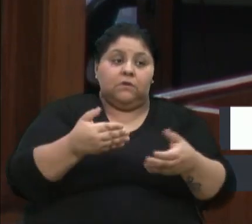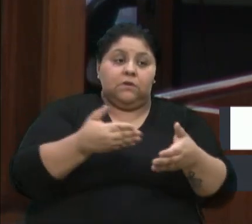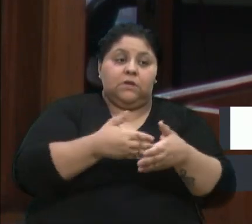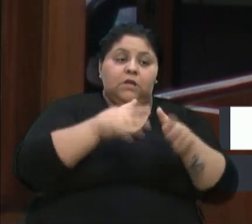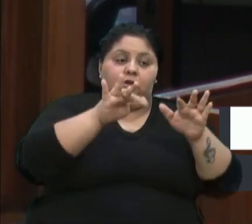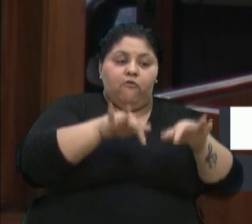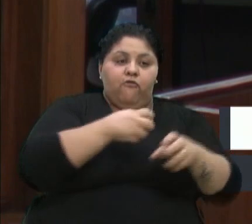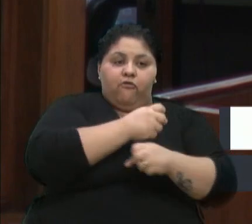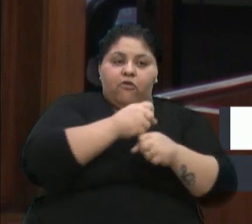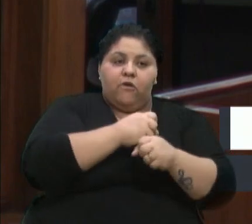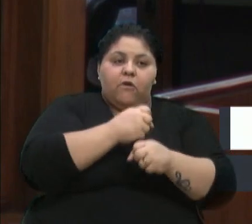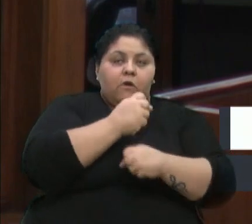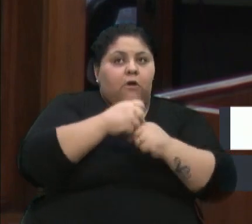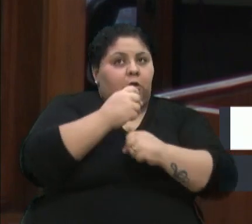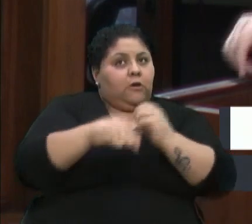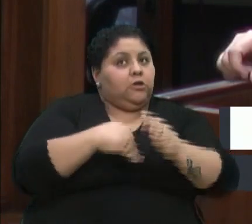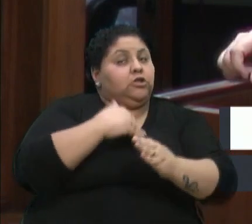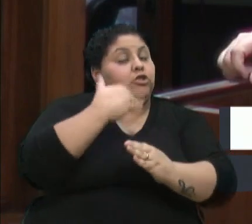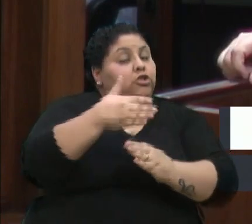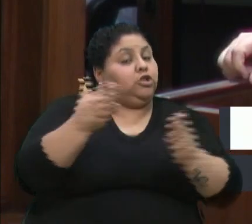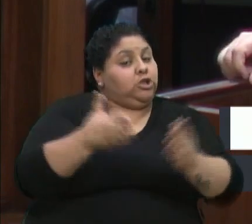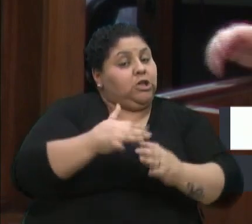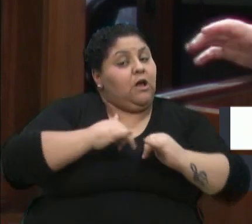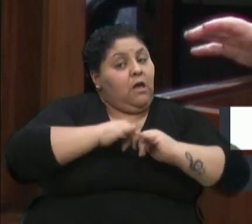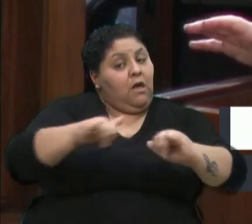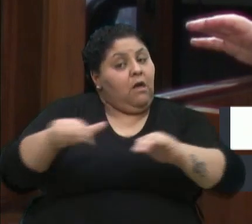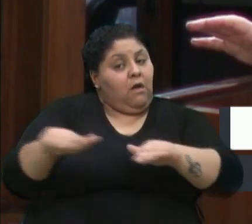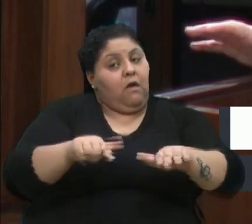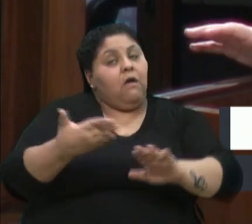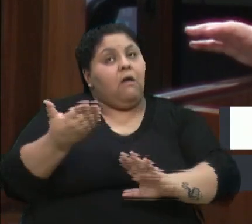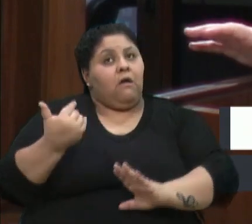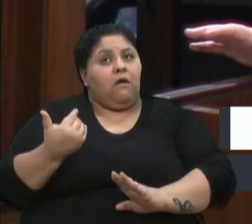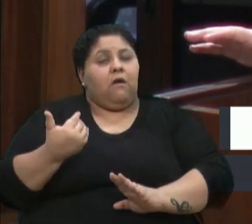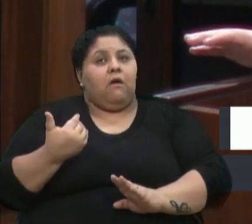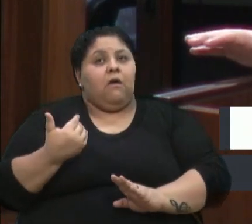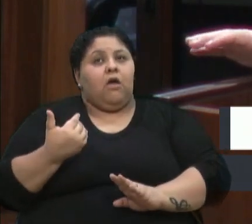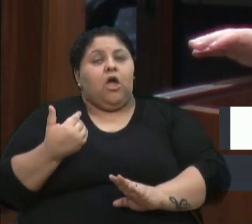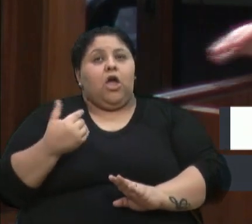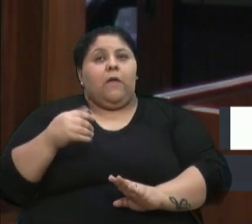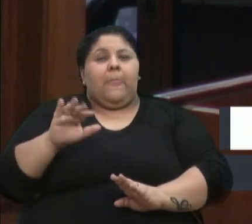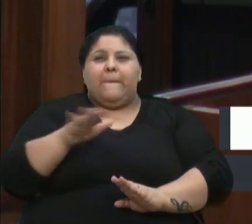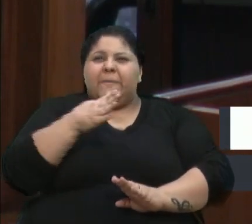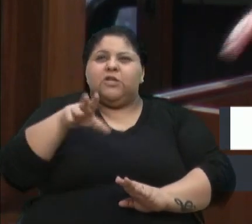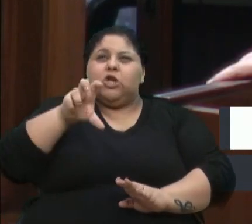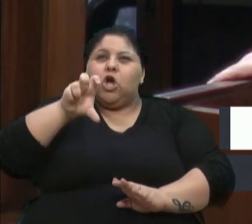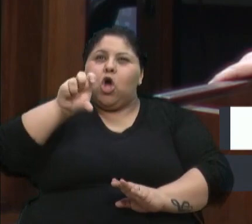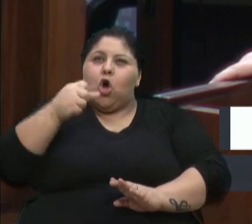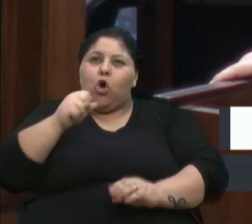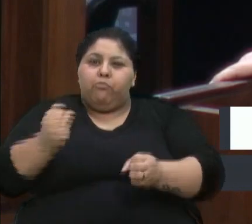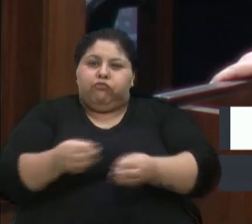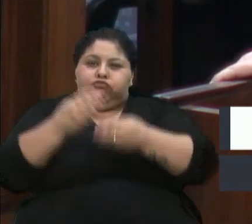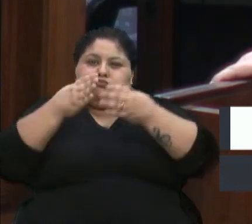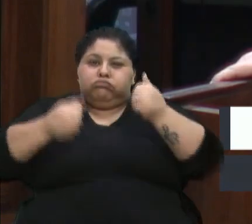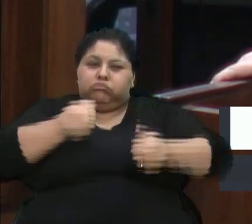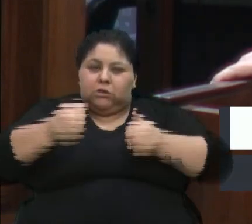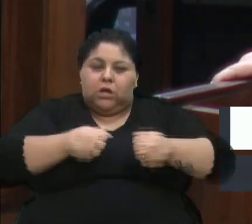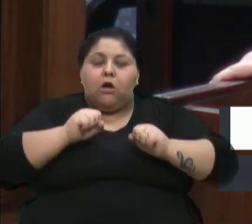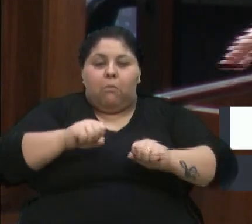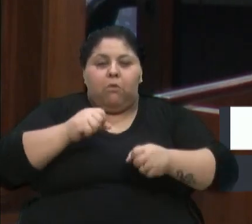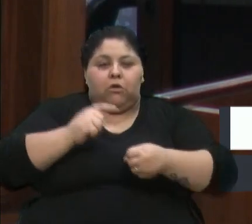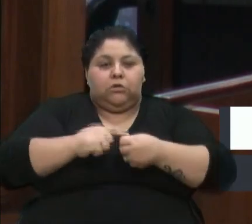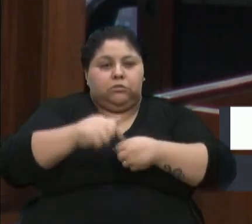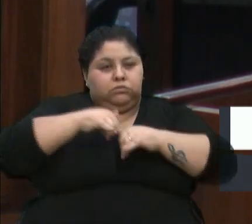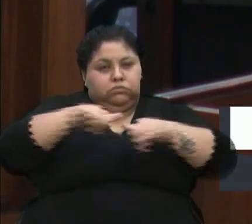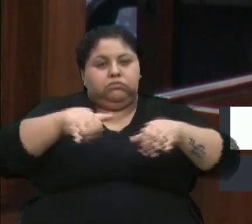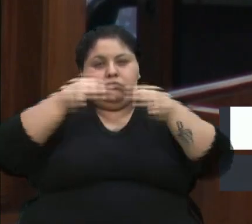né? O ano que vem, já divulguei na semana passada aqui, são no mínimo 8 grandes eventos de corrida e que Caxias do Sul pode explorar muito bem.